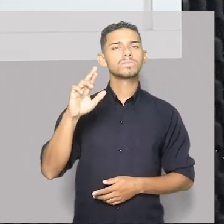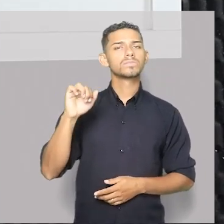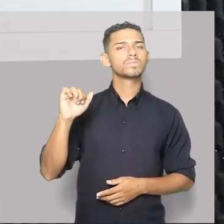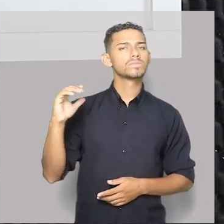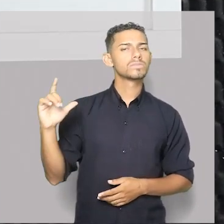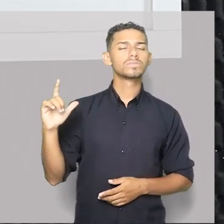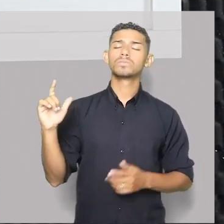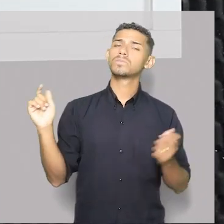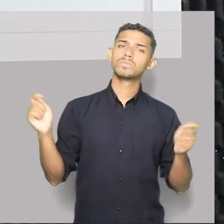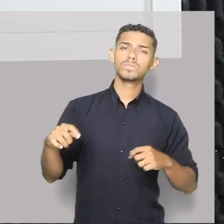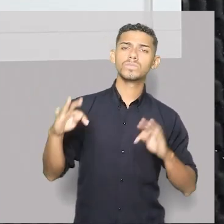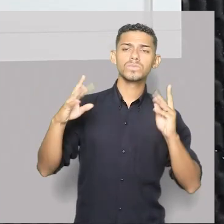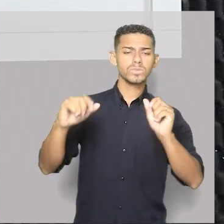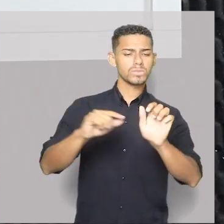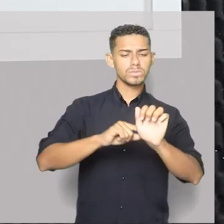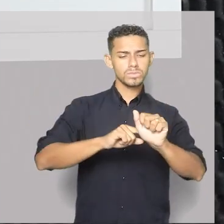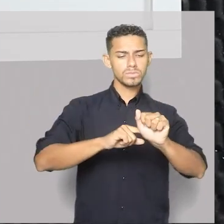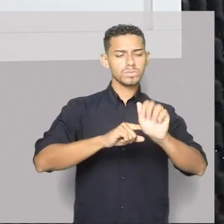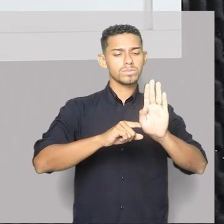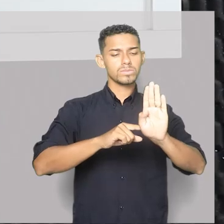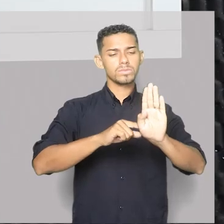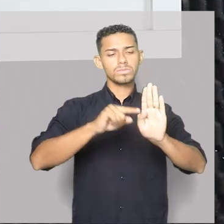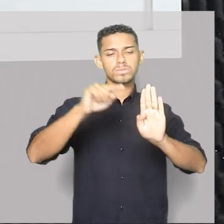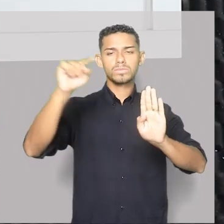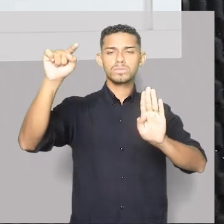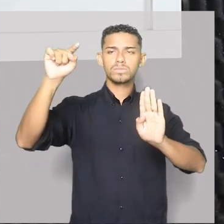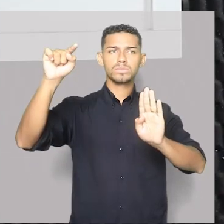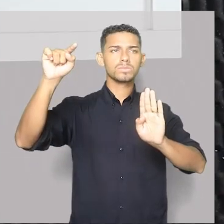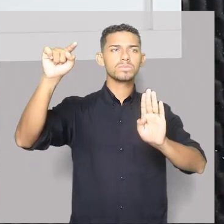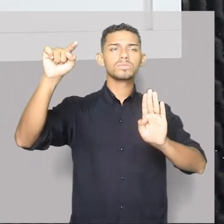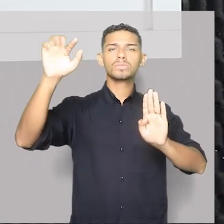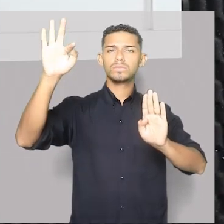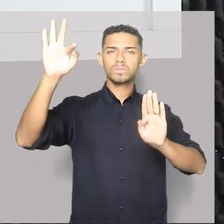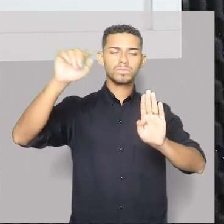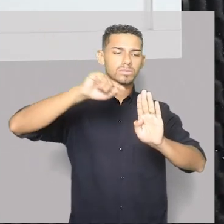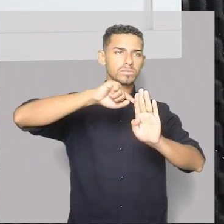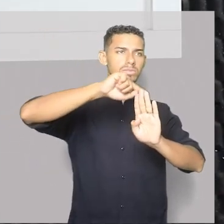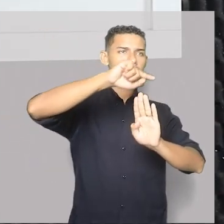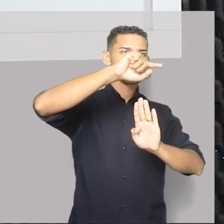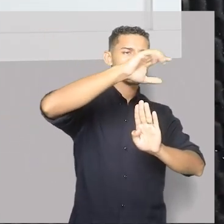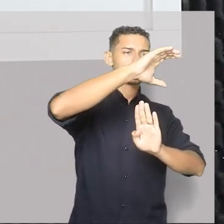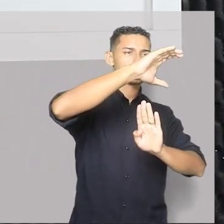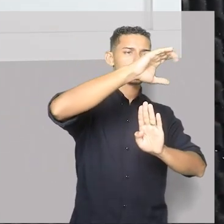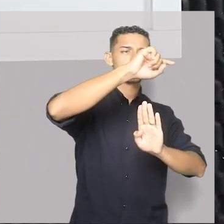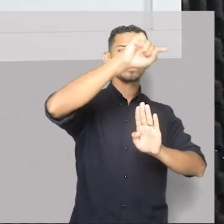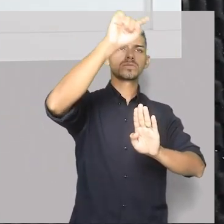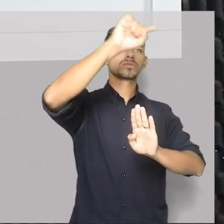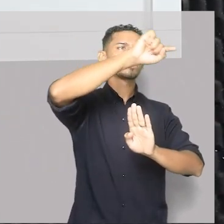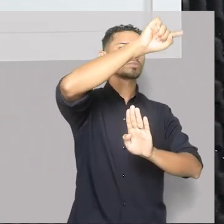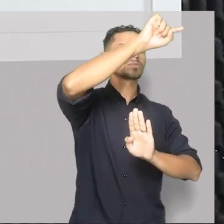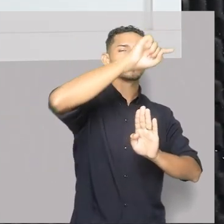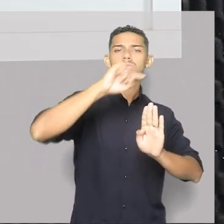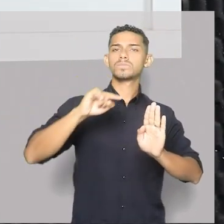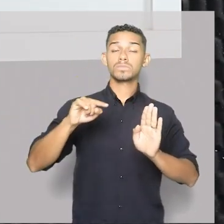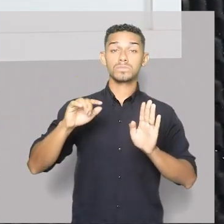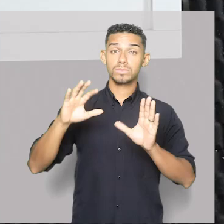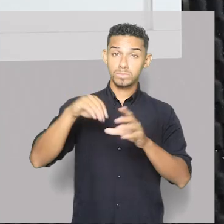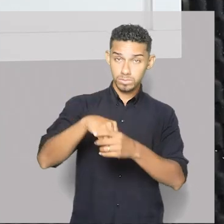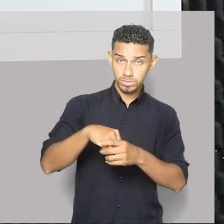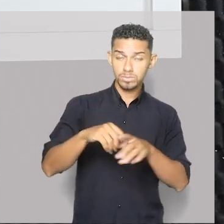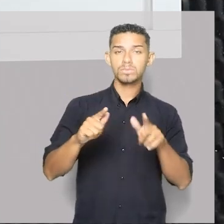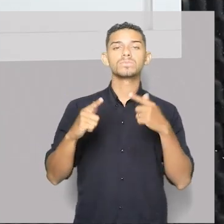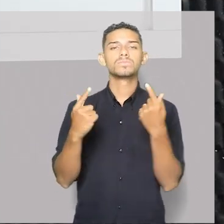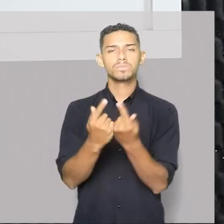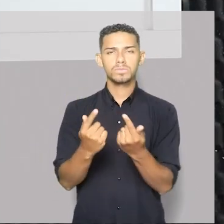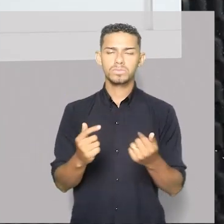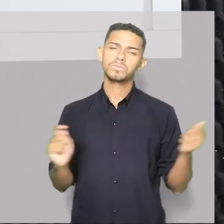dele. Observe que todas as ramificações que vieram de B, a gente colocou dentro, né, desse grupo aqui, certo?